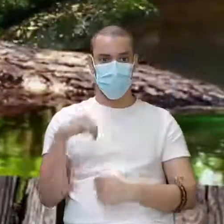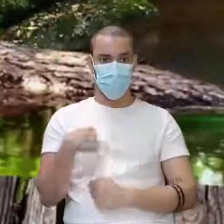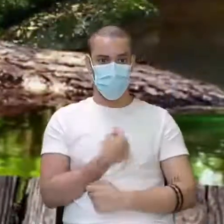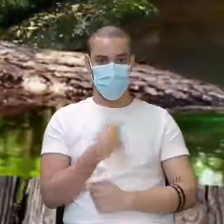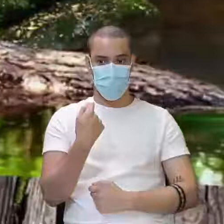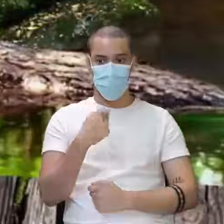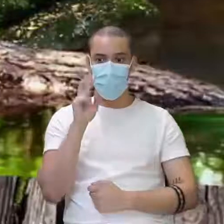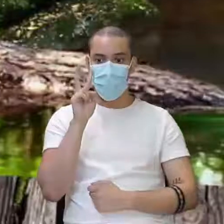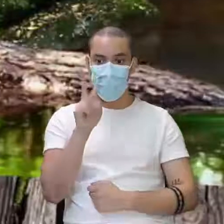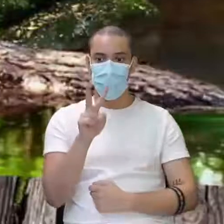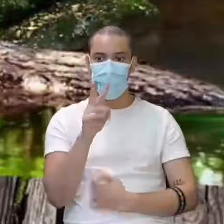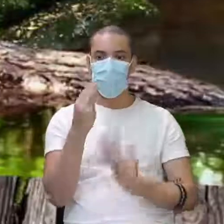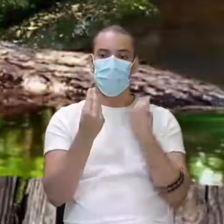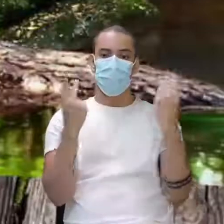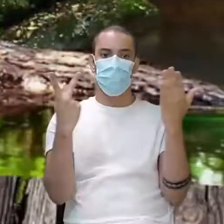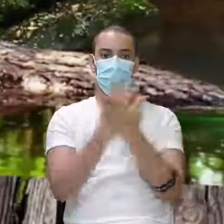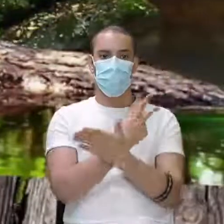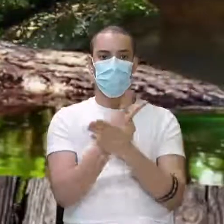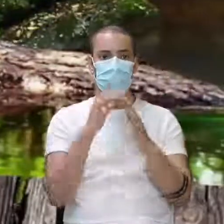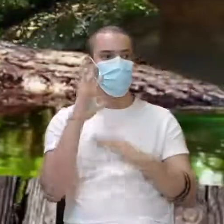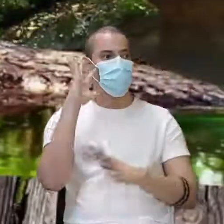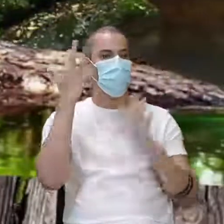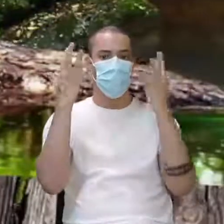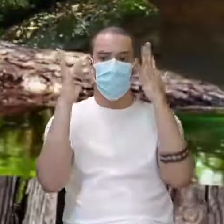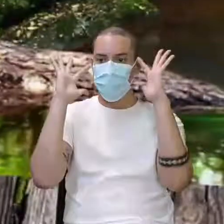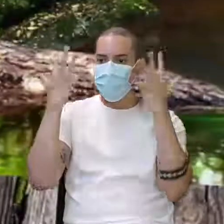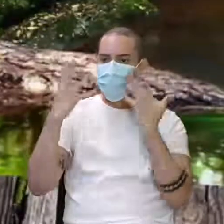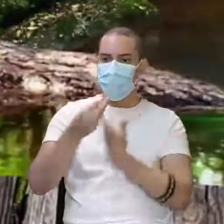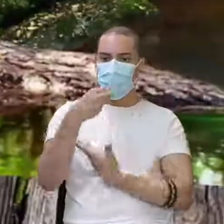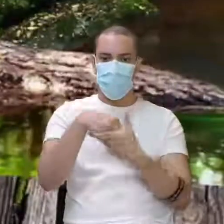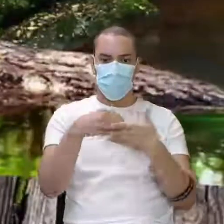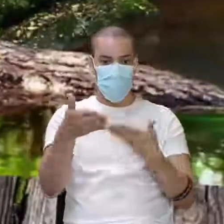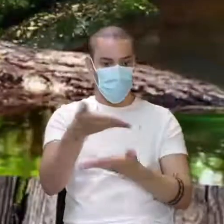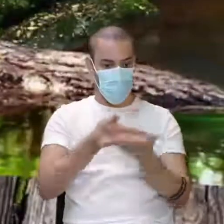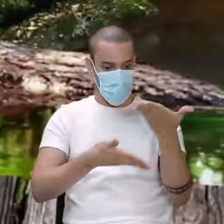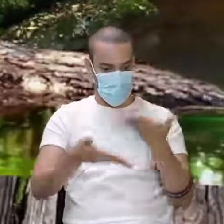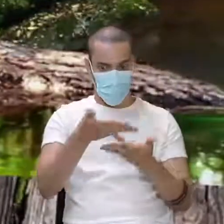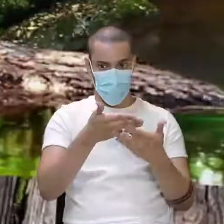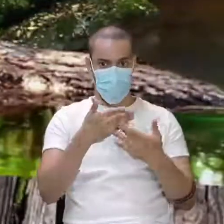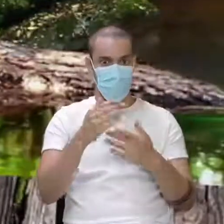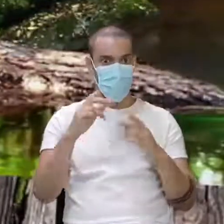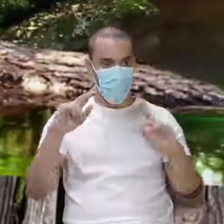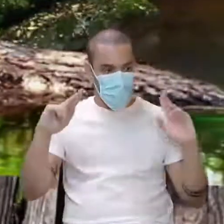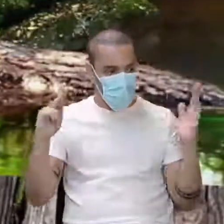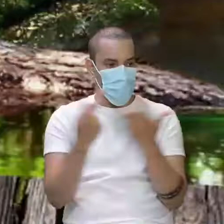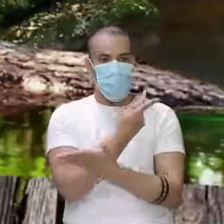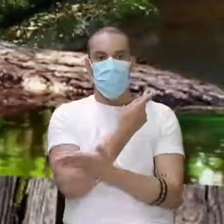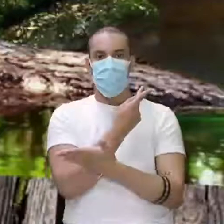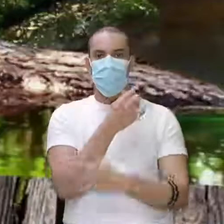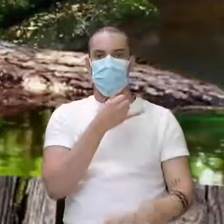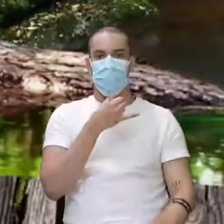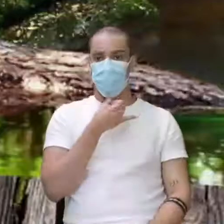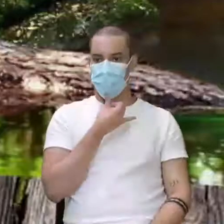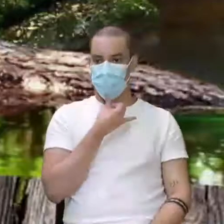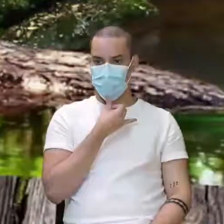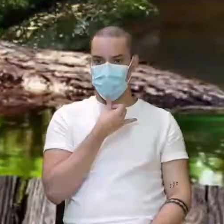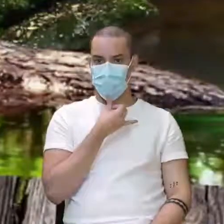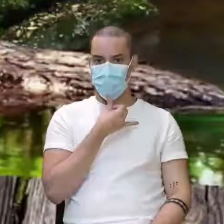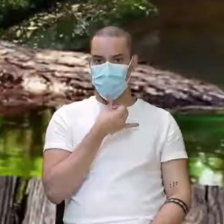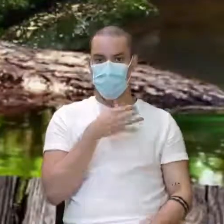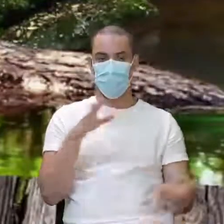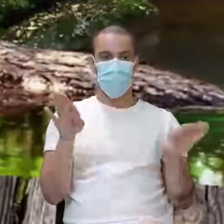precisa observar esses fenômenos que estão acontecendo, essas interações drásticas que infelizmente estão acontecendo,